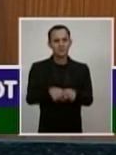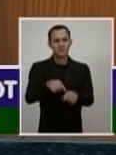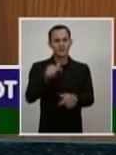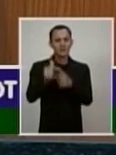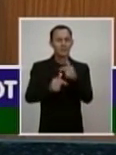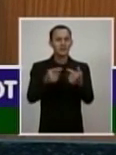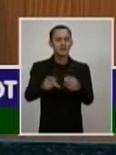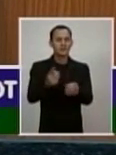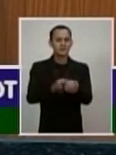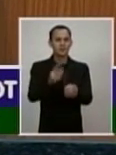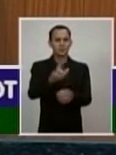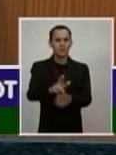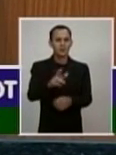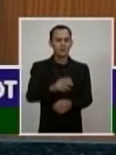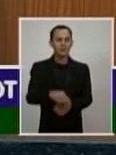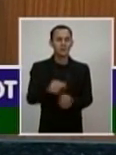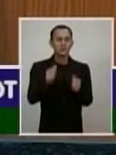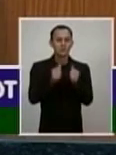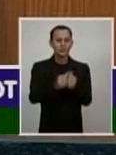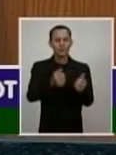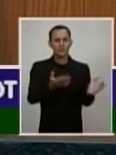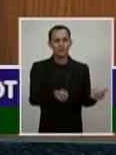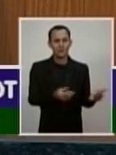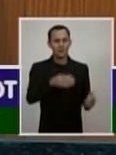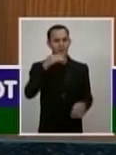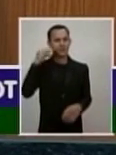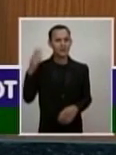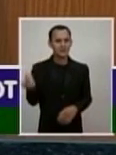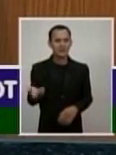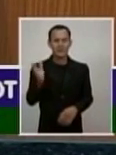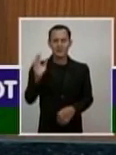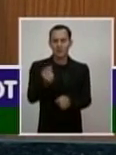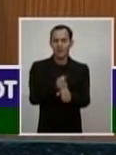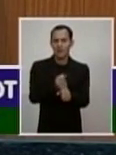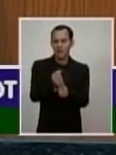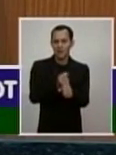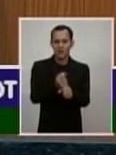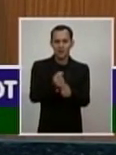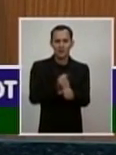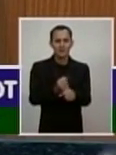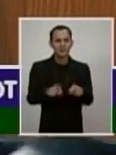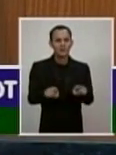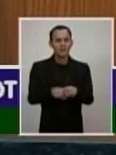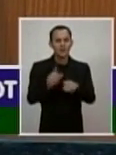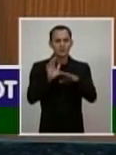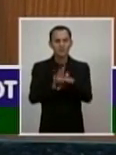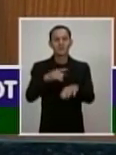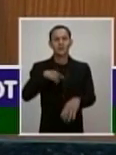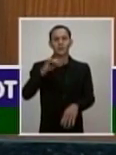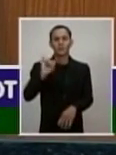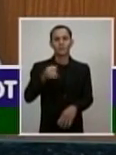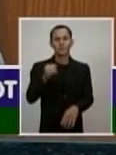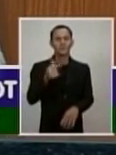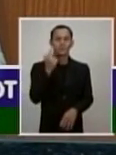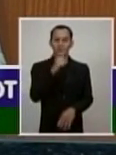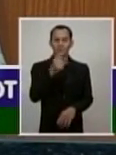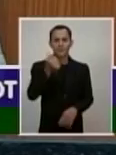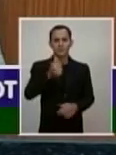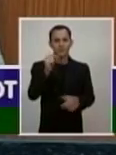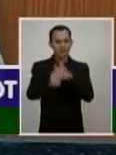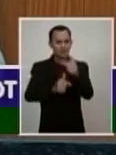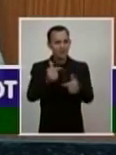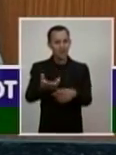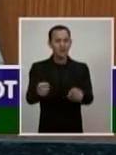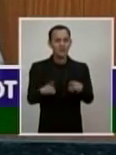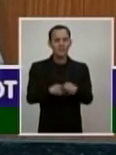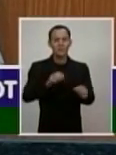Flávia Carvalho questionou a atitude do secretário em desmerecer o trabalho dos jovens da ICASO, que na época eram contratados como